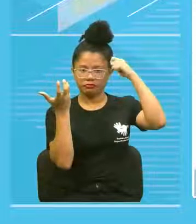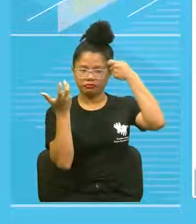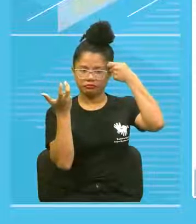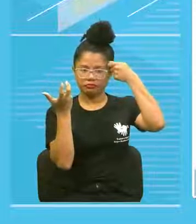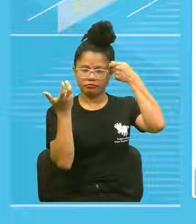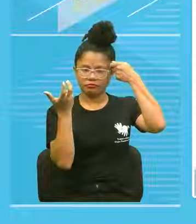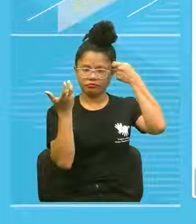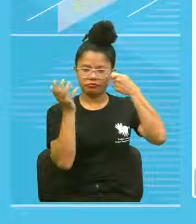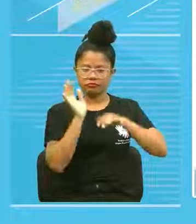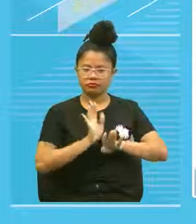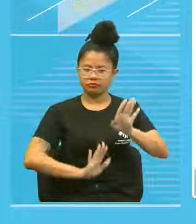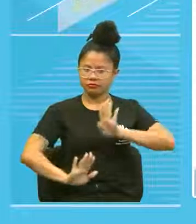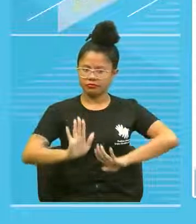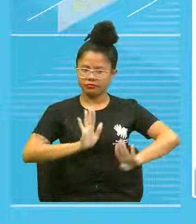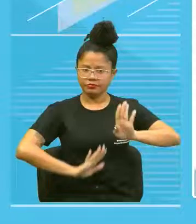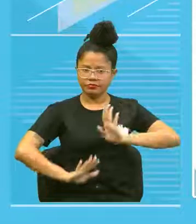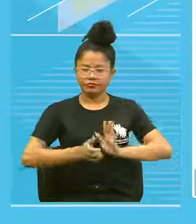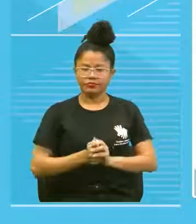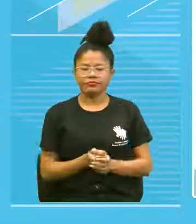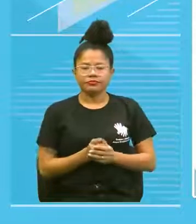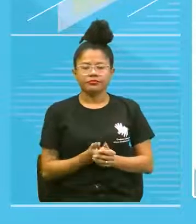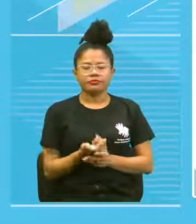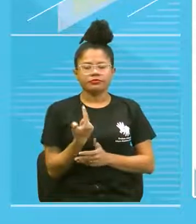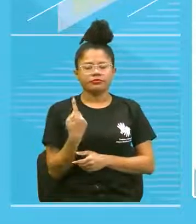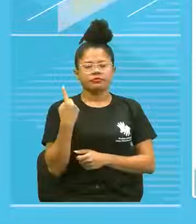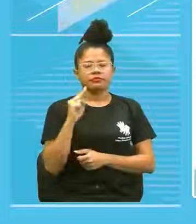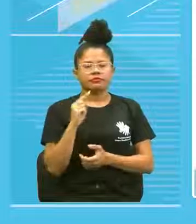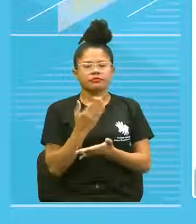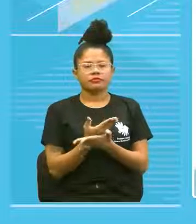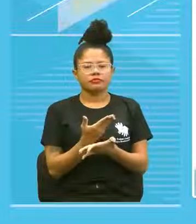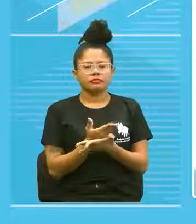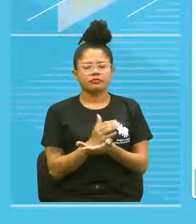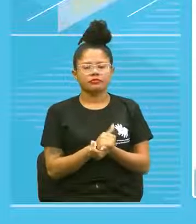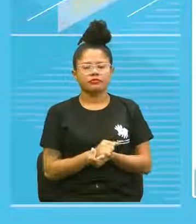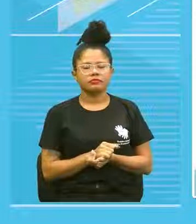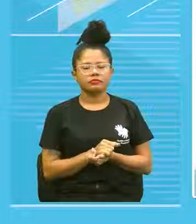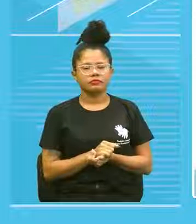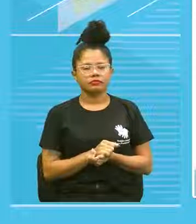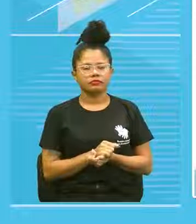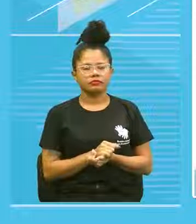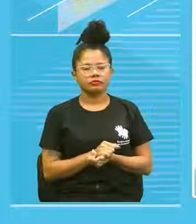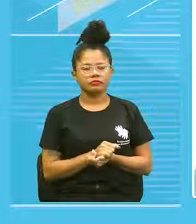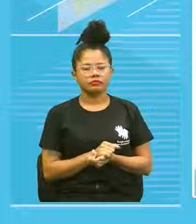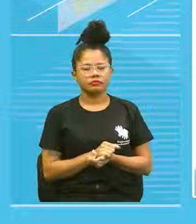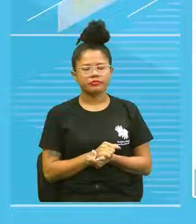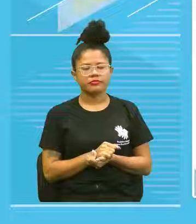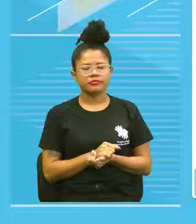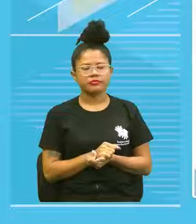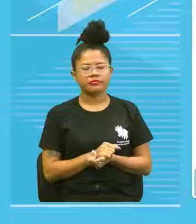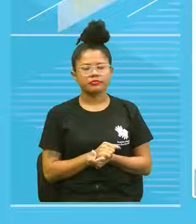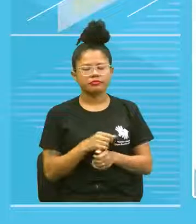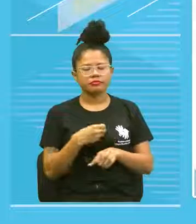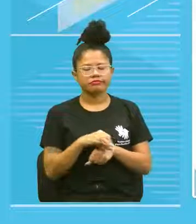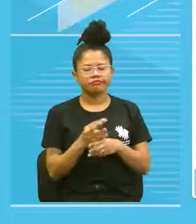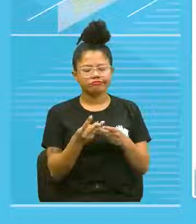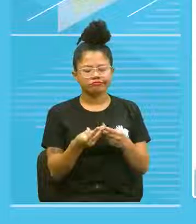cuidado na aula passada os combustíveis fósseis